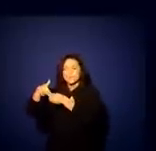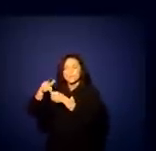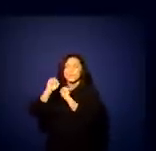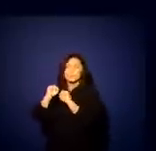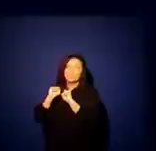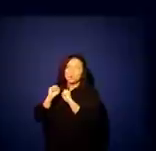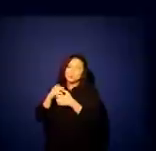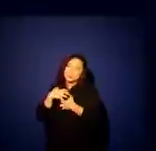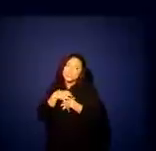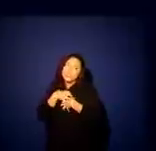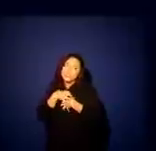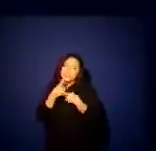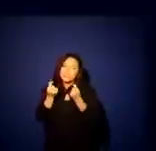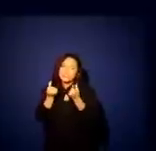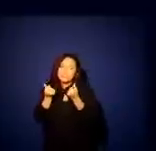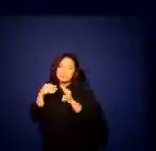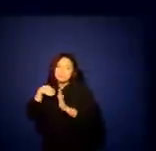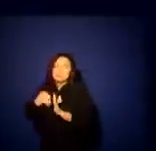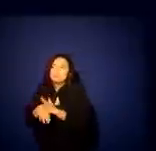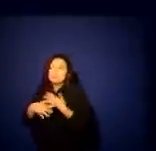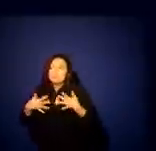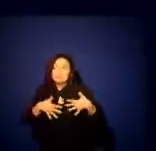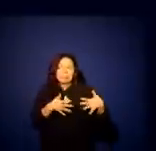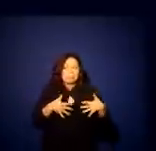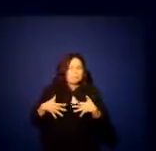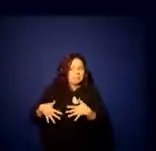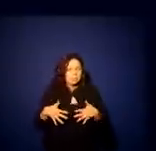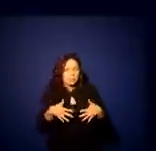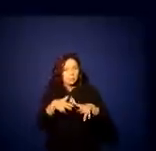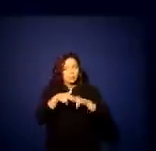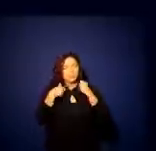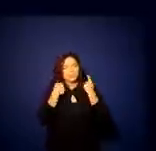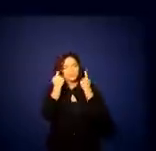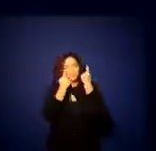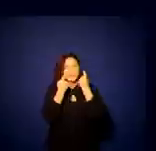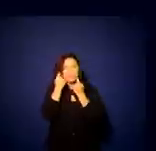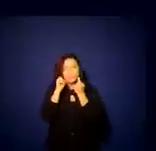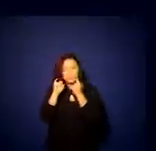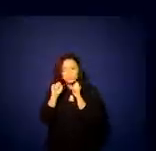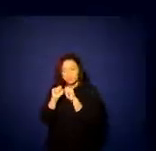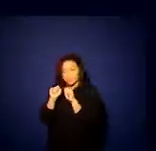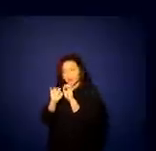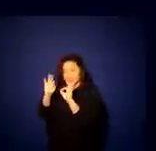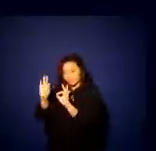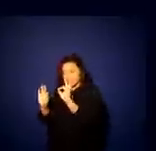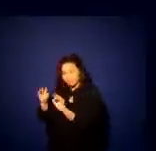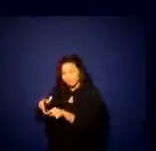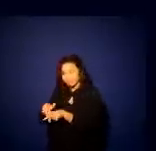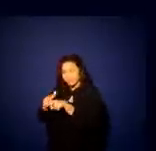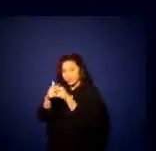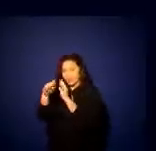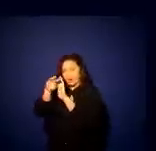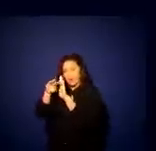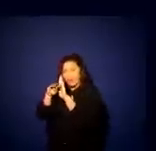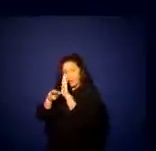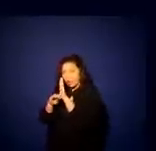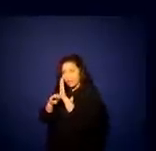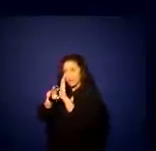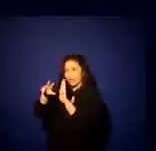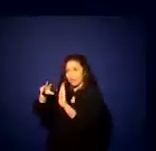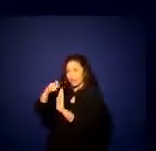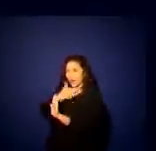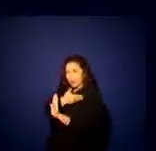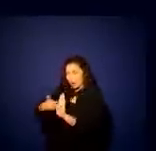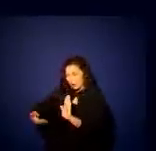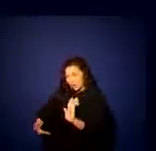pontos né que independem do governo querer respeitar ou não né a conversa de restartização a minha opinião atual é que ela não vai acontecer que